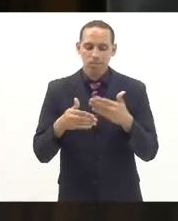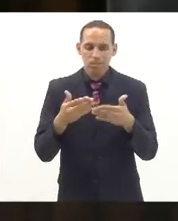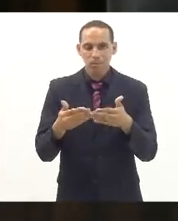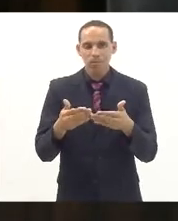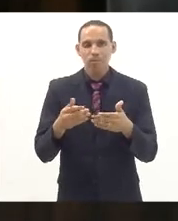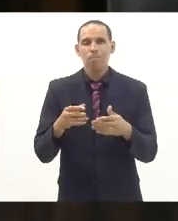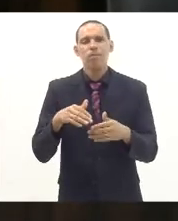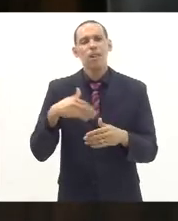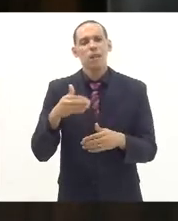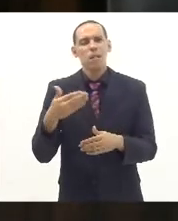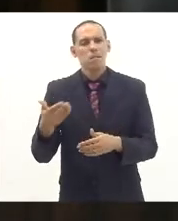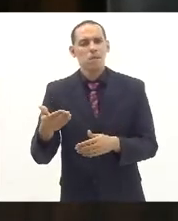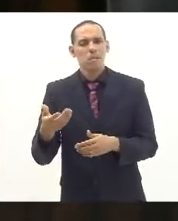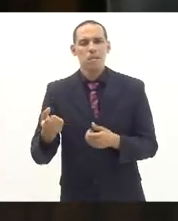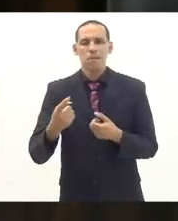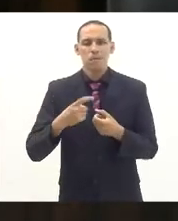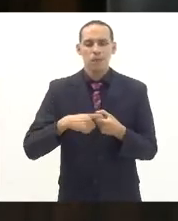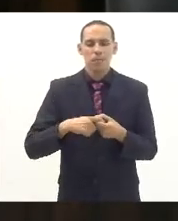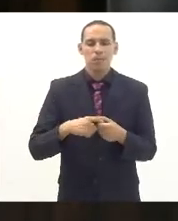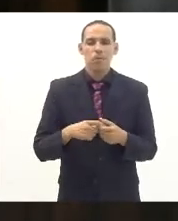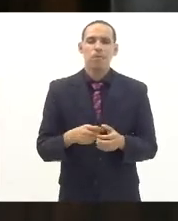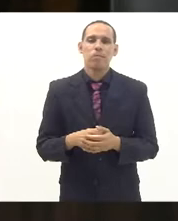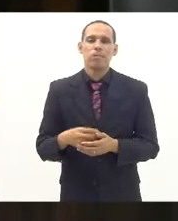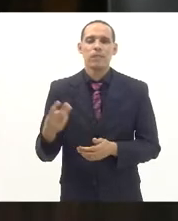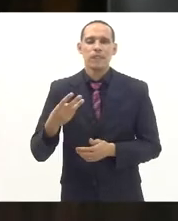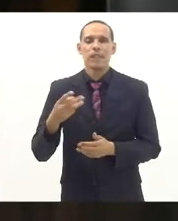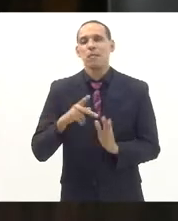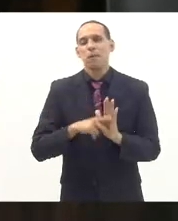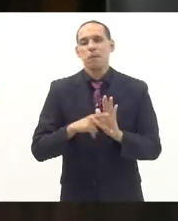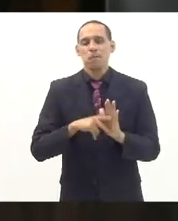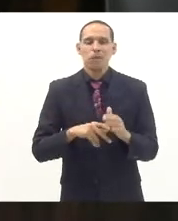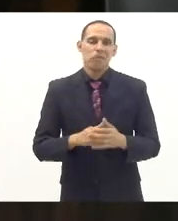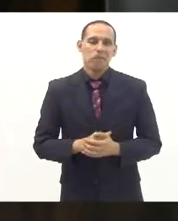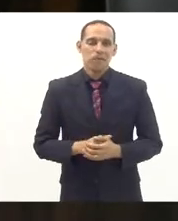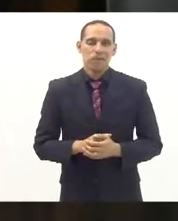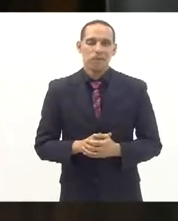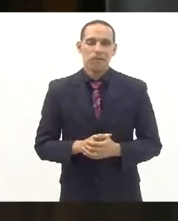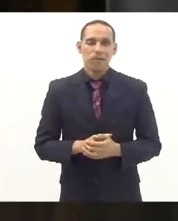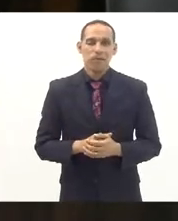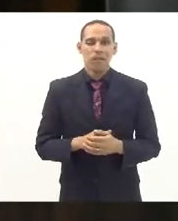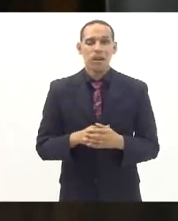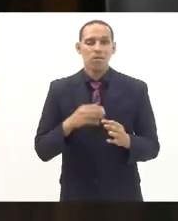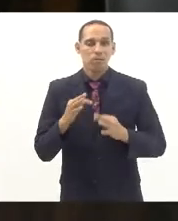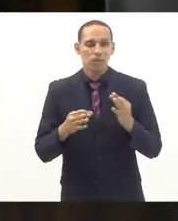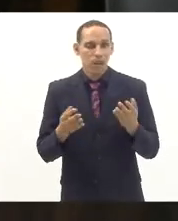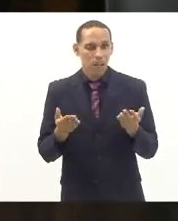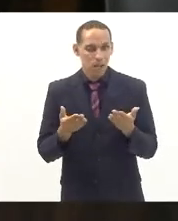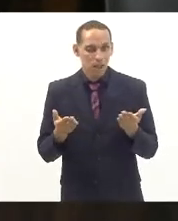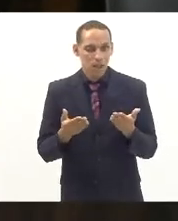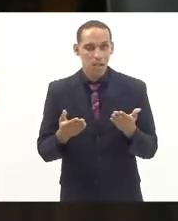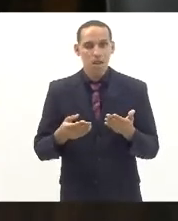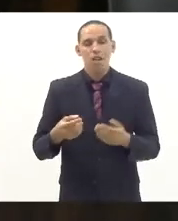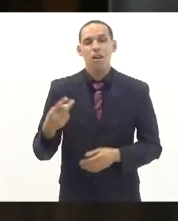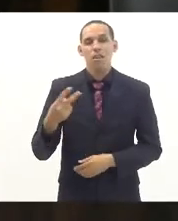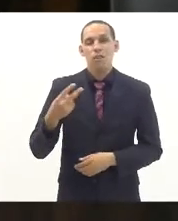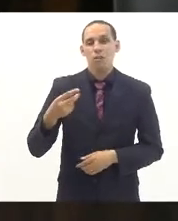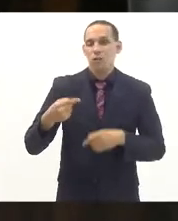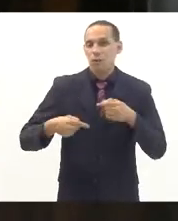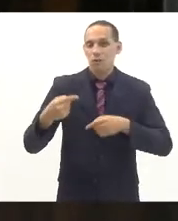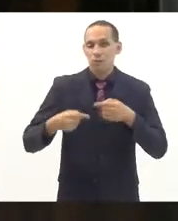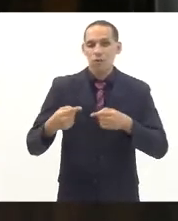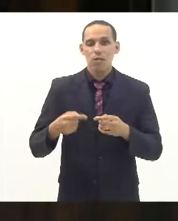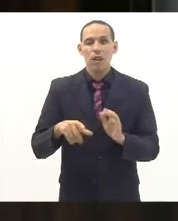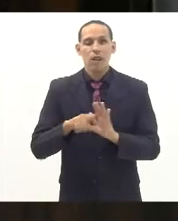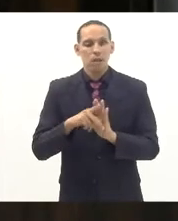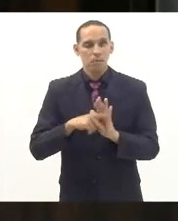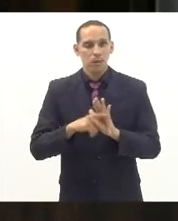e tomamos lá e sei lá projeto da pauta em tramitação ordinária segunda discussão redação do vencido assim emendado